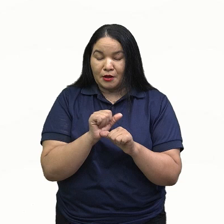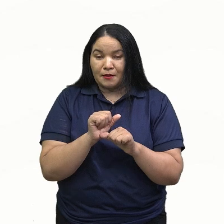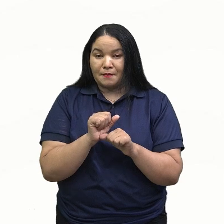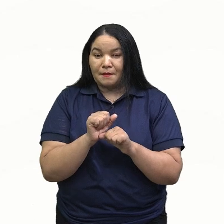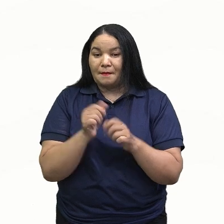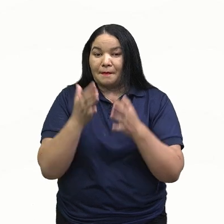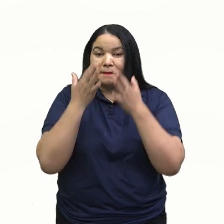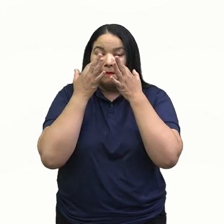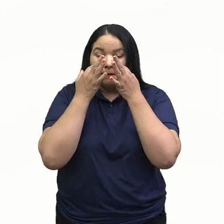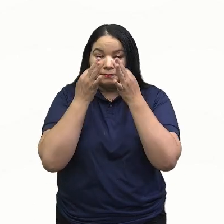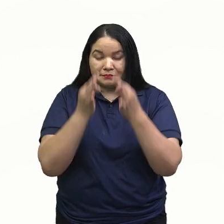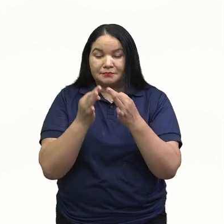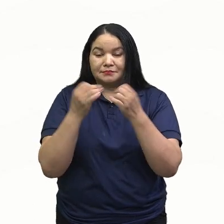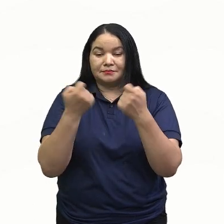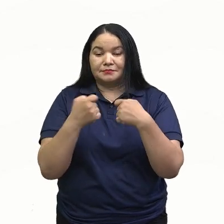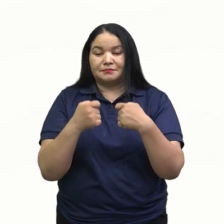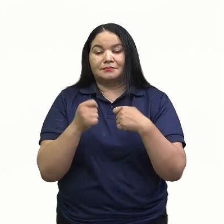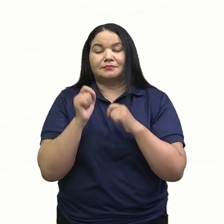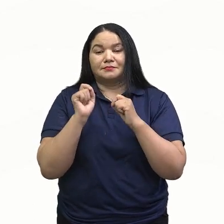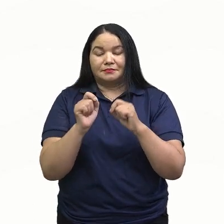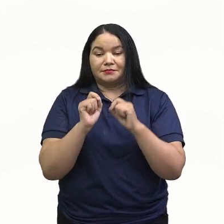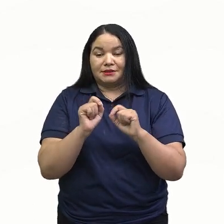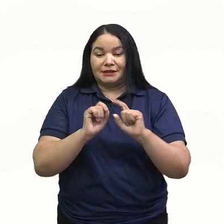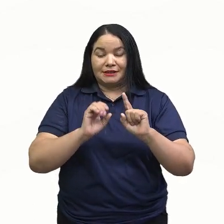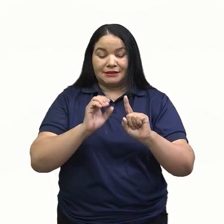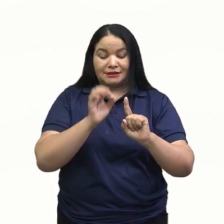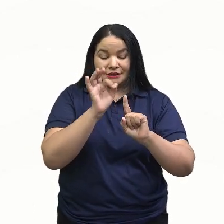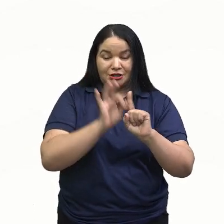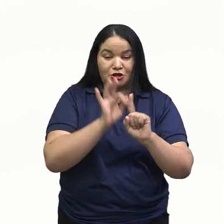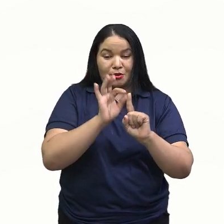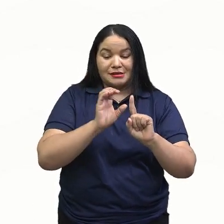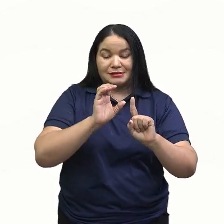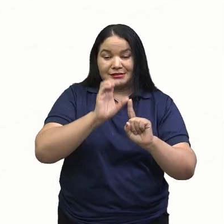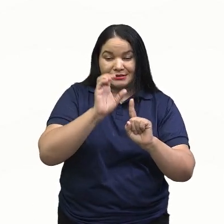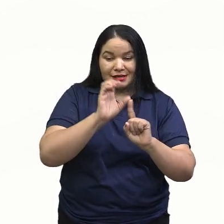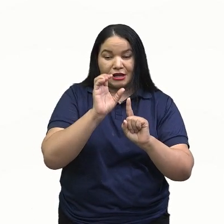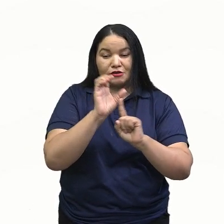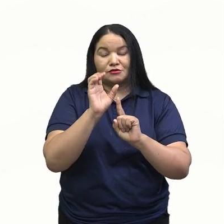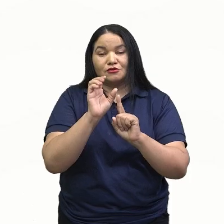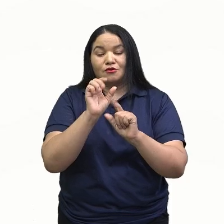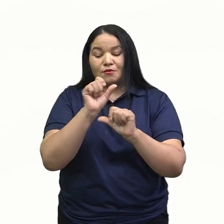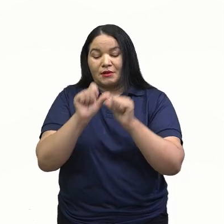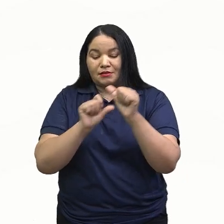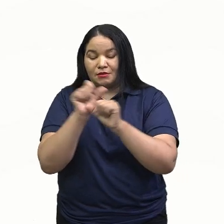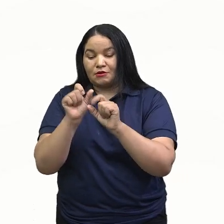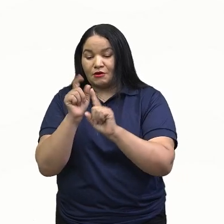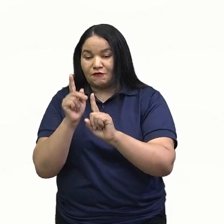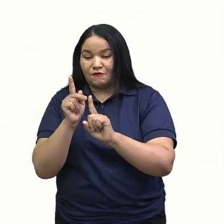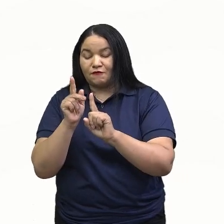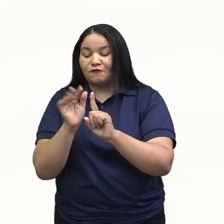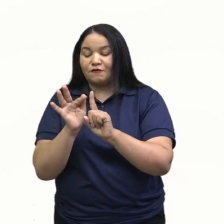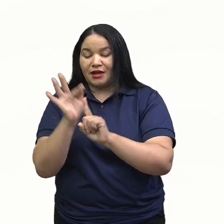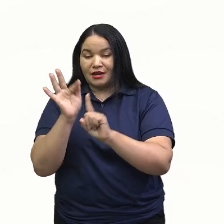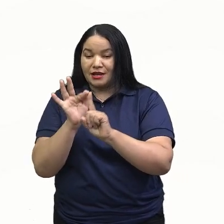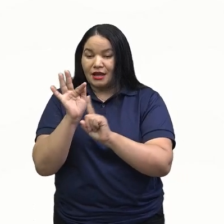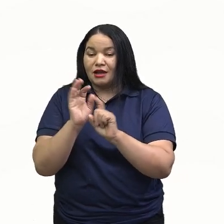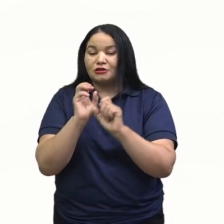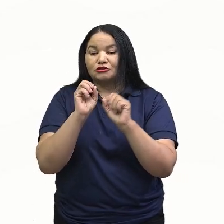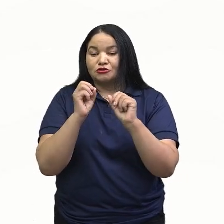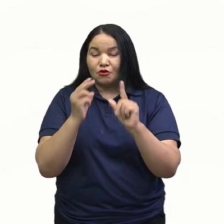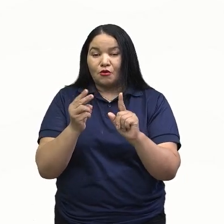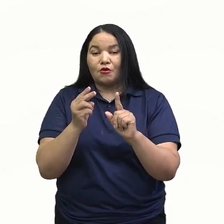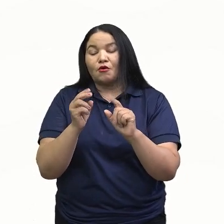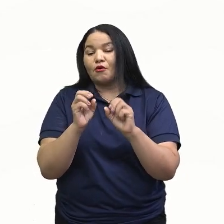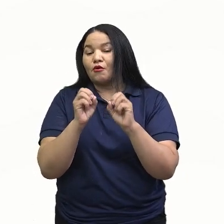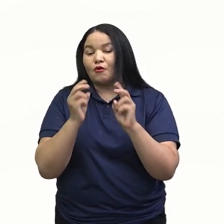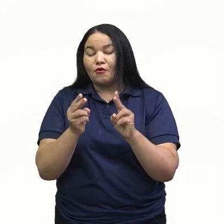atenção nisso, ó, para transformar de Celsius para Fahrenheit ou Fahrenheit para